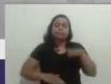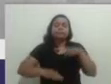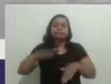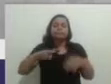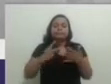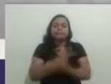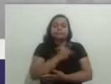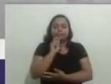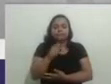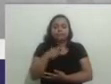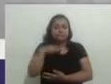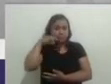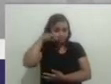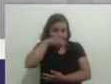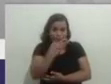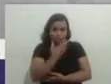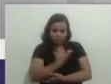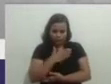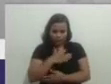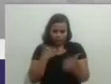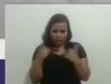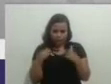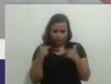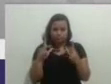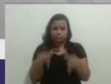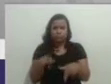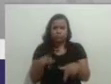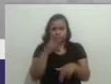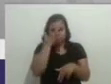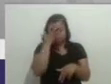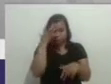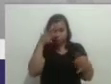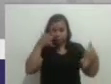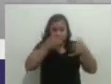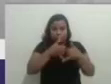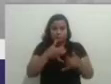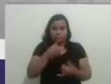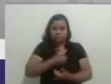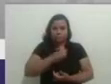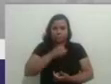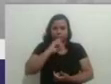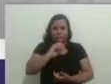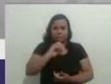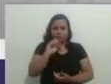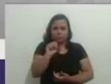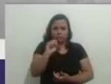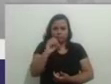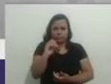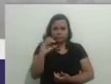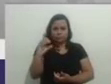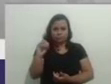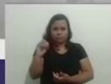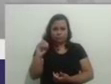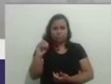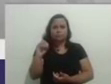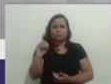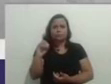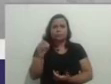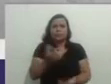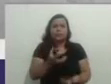e eu vejo porque eu tenho uma amiga que trabalha nisso pessoas ligando em 0800 para receber uma palavra de carinho